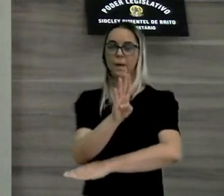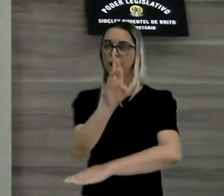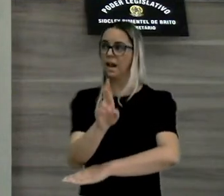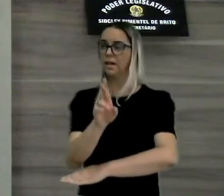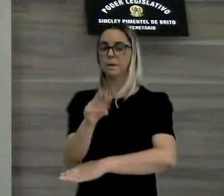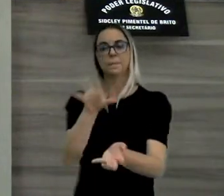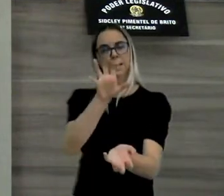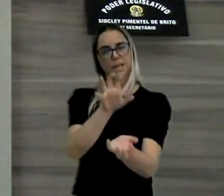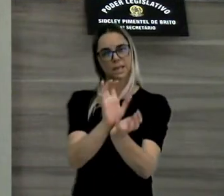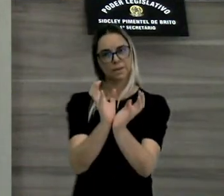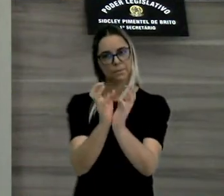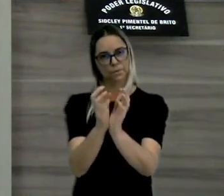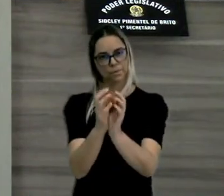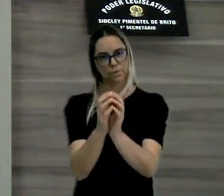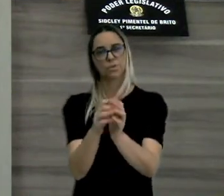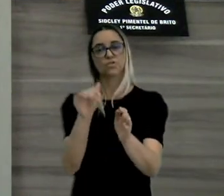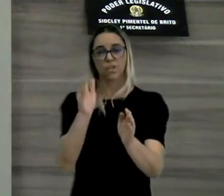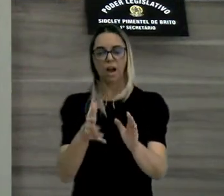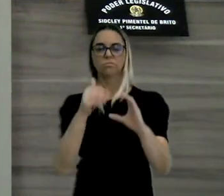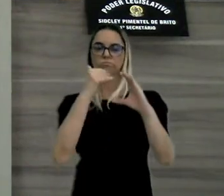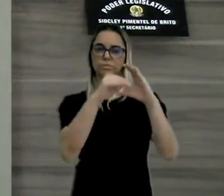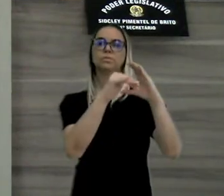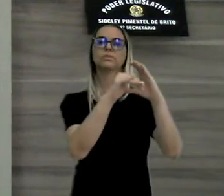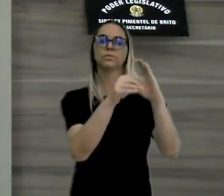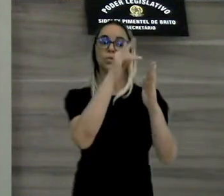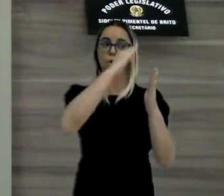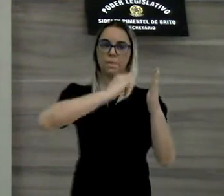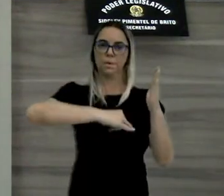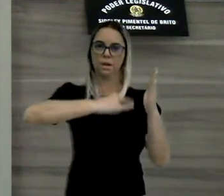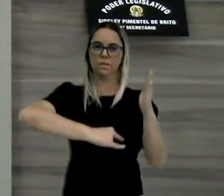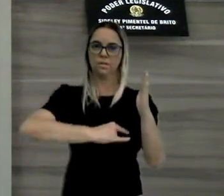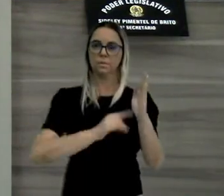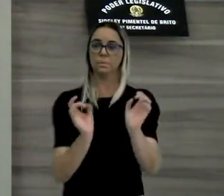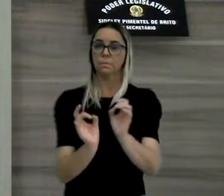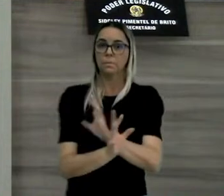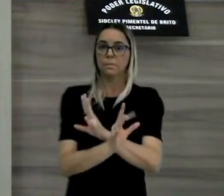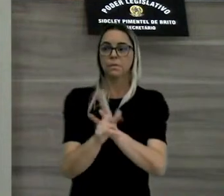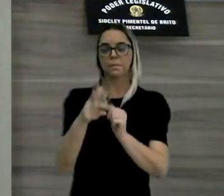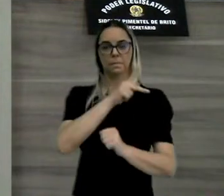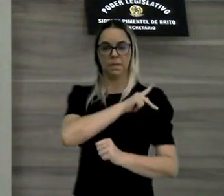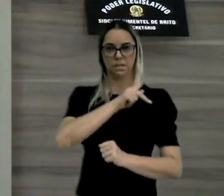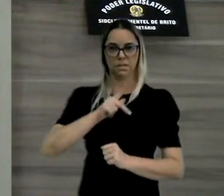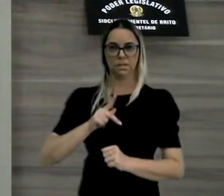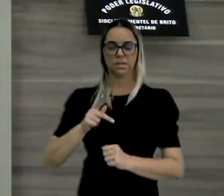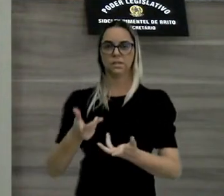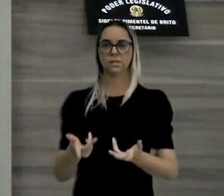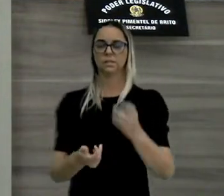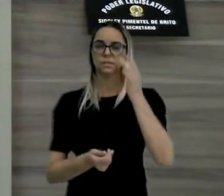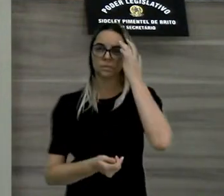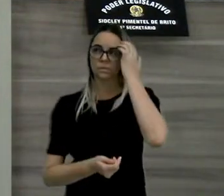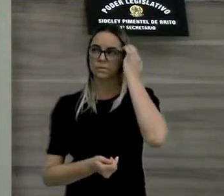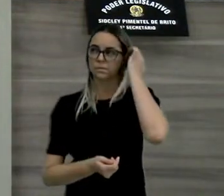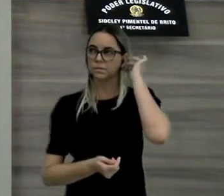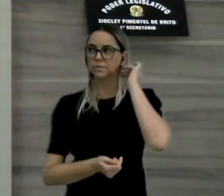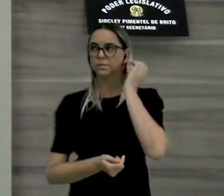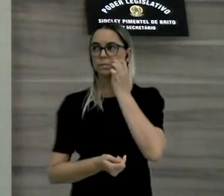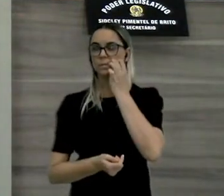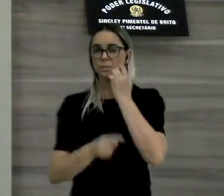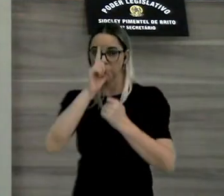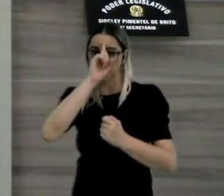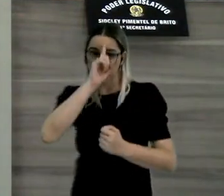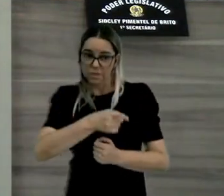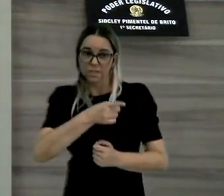informa que encaminhou a documentação anexa Para conhecimento e providências da presidência de